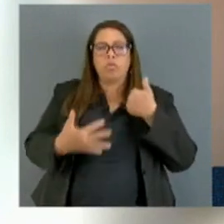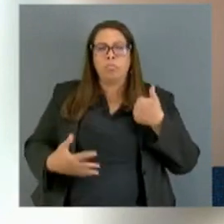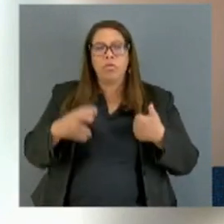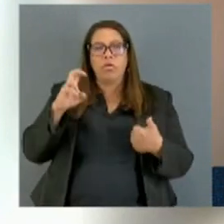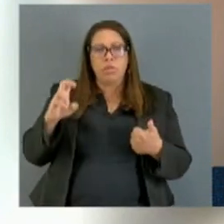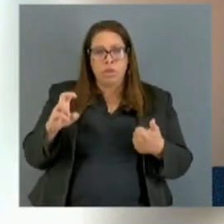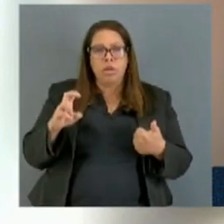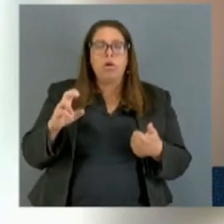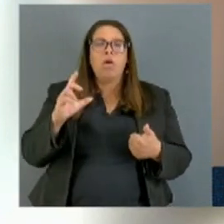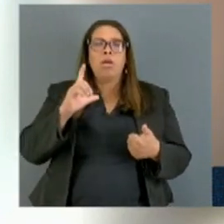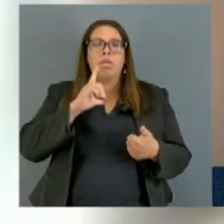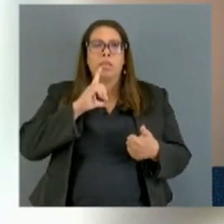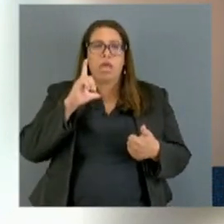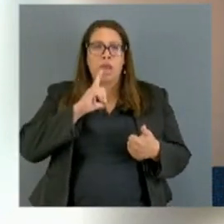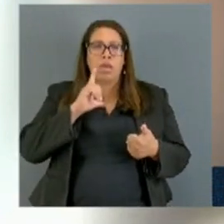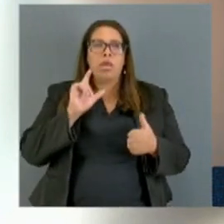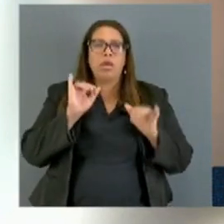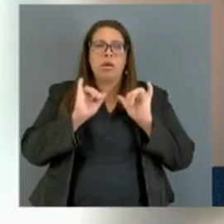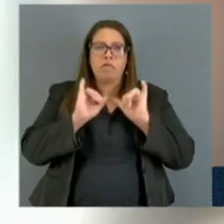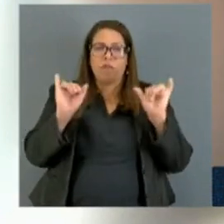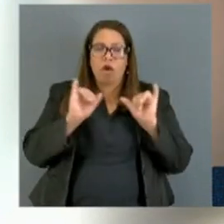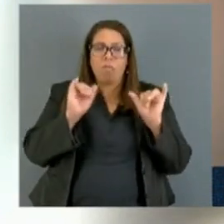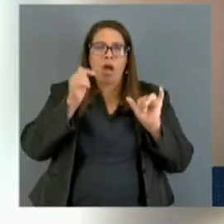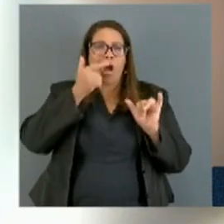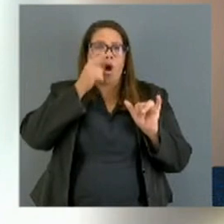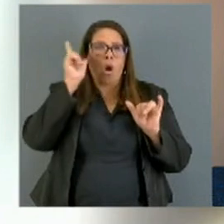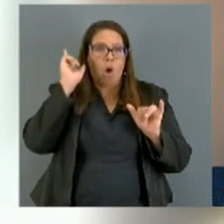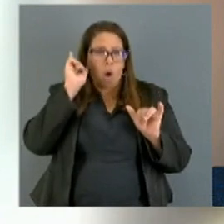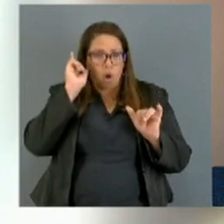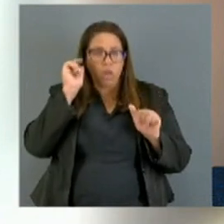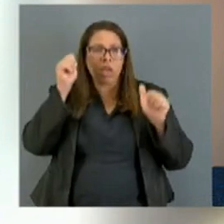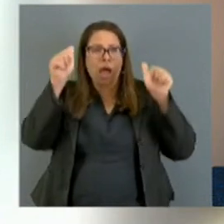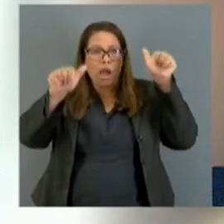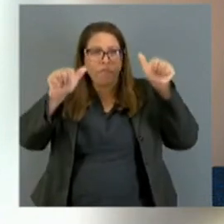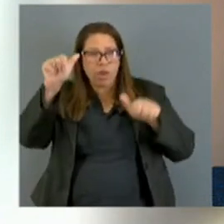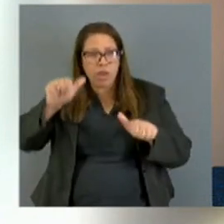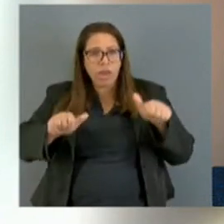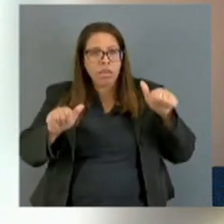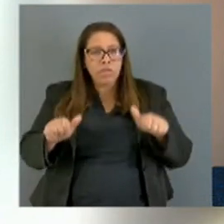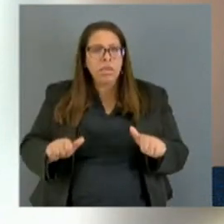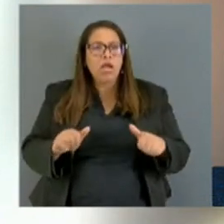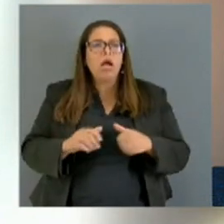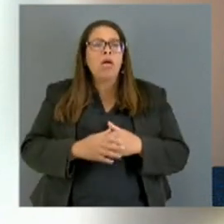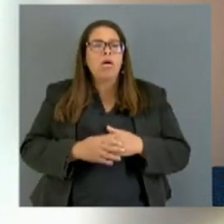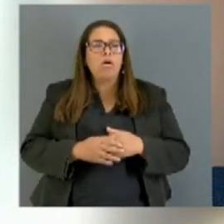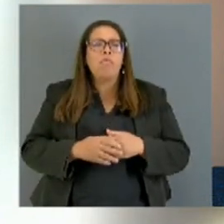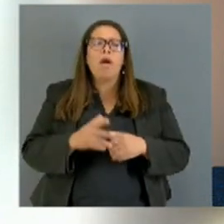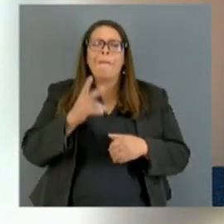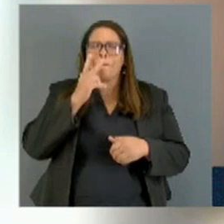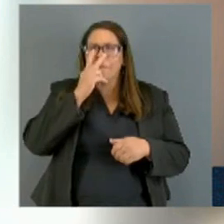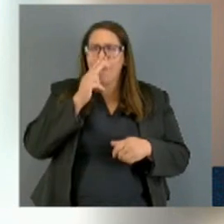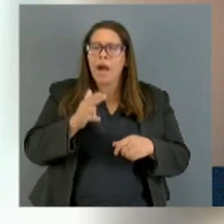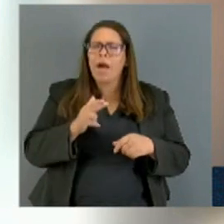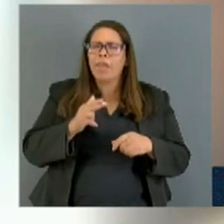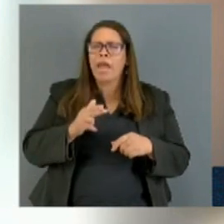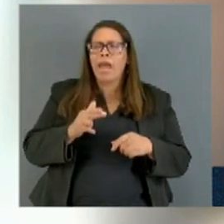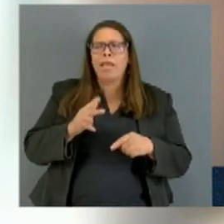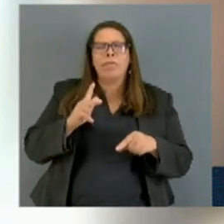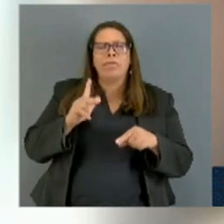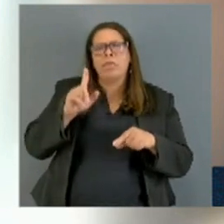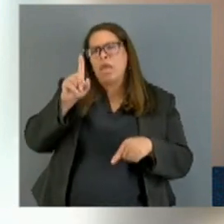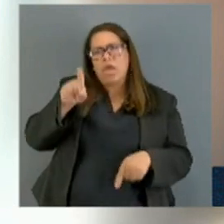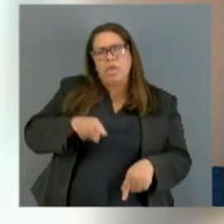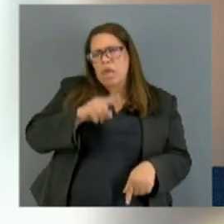ponto, eu tenho que mencionar alguns argumentos utilizados ontem de que a avaliação preliminar seria igual a uma censura prévia, que é um argumento que não se